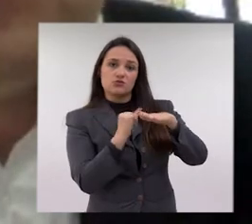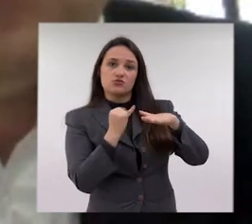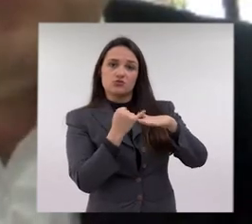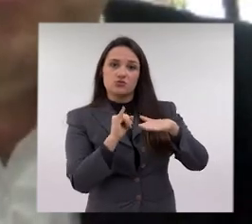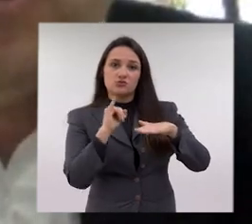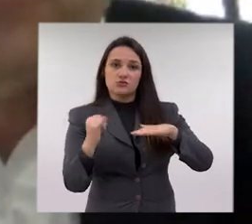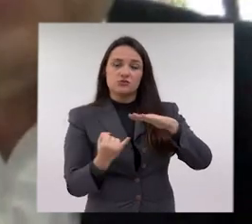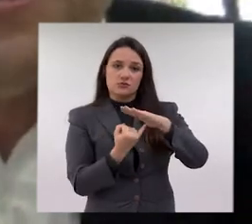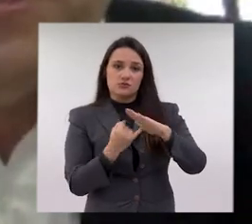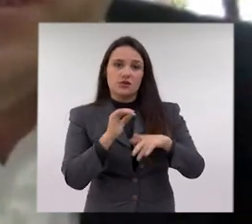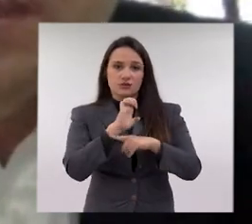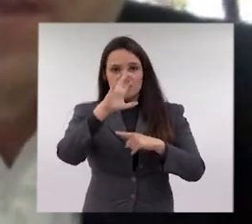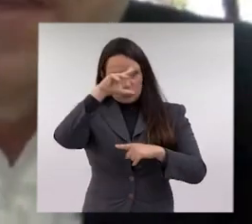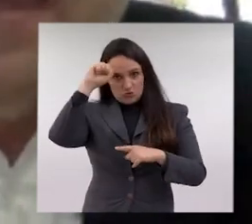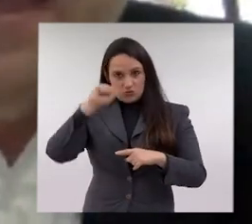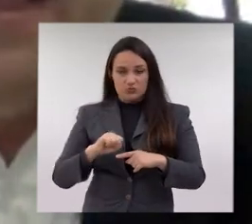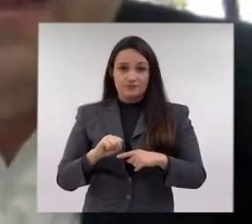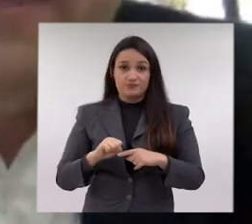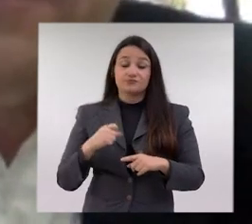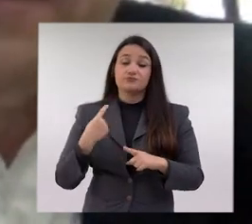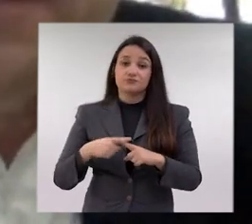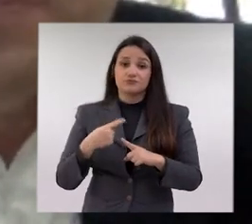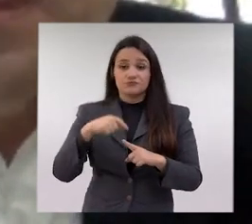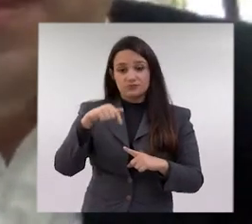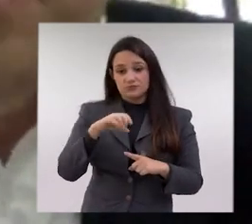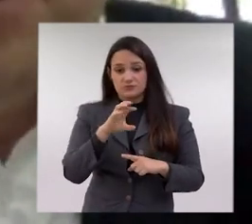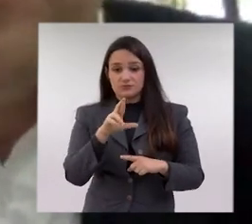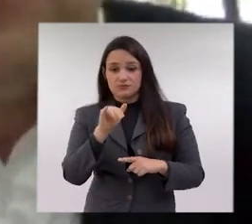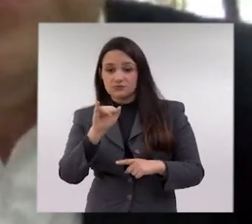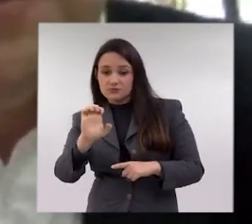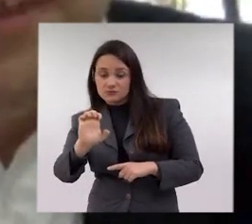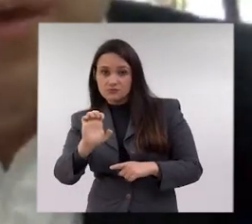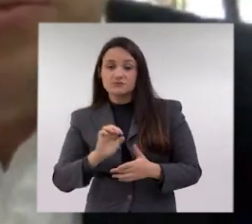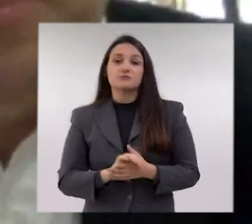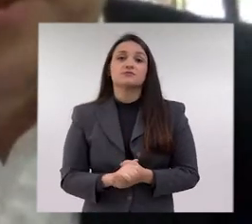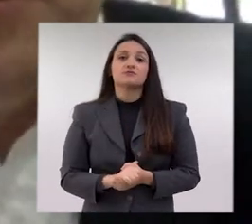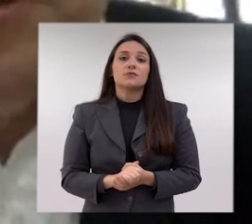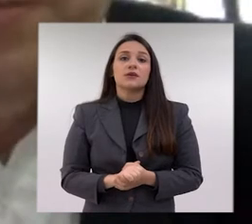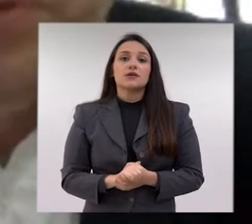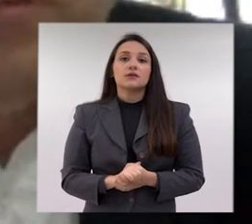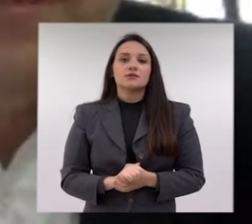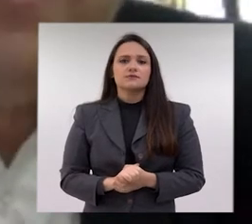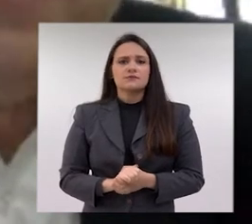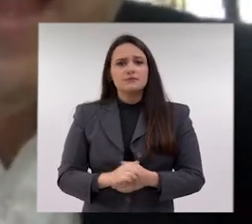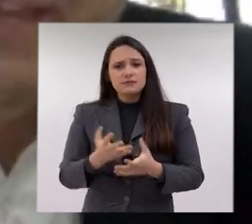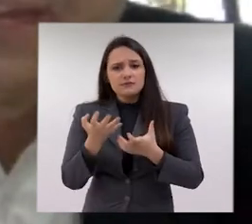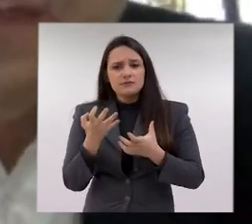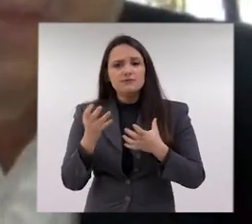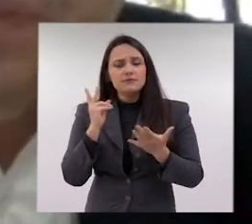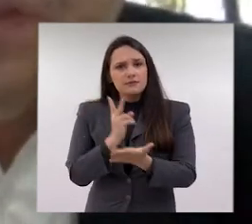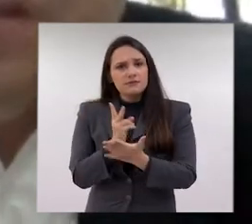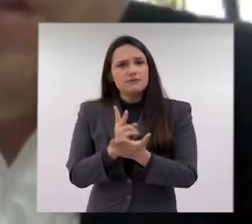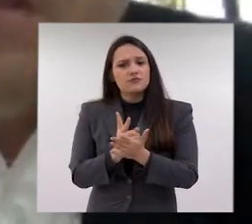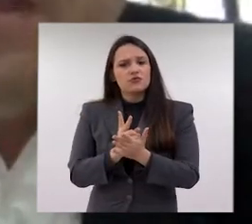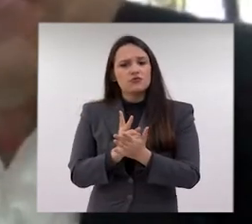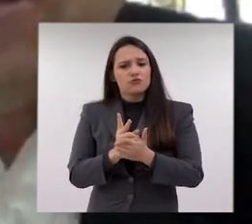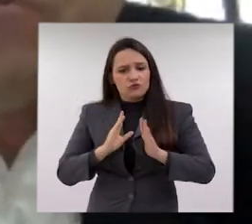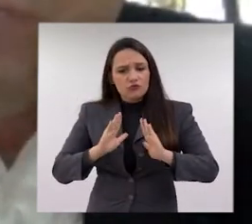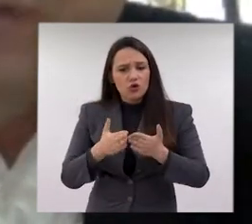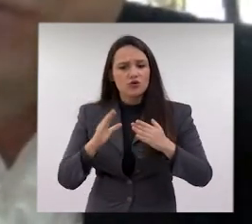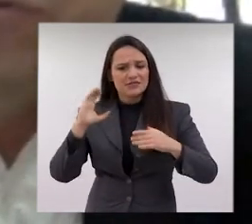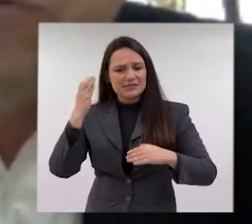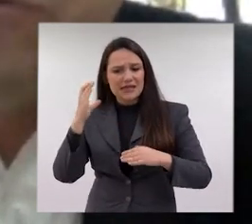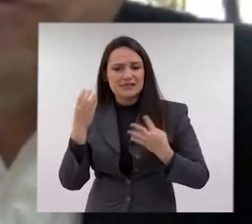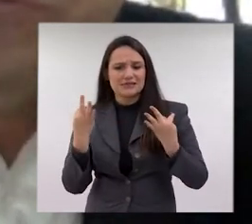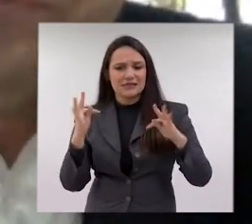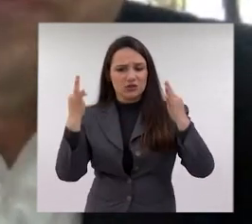Superior do Mato Grosso do Sul, nosso CRI, realiza em prol da educação superior, em prol da ciência do